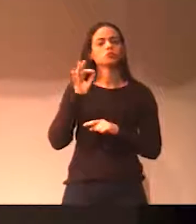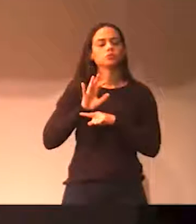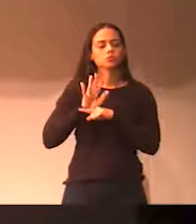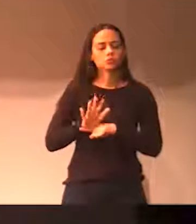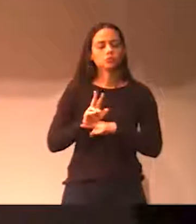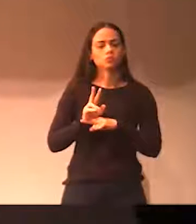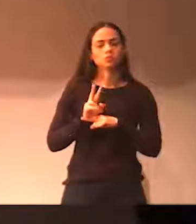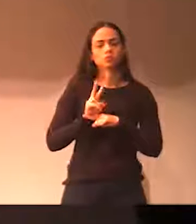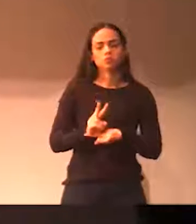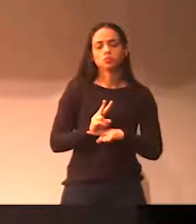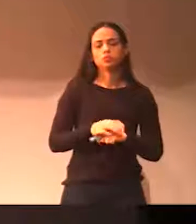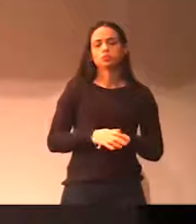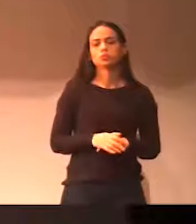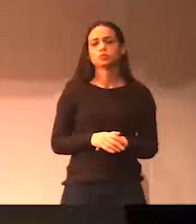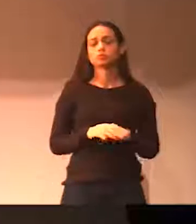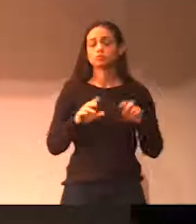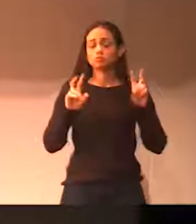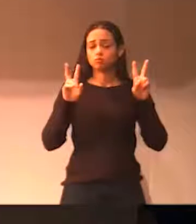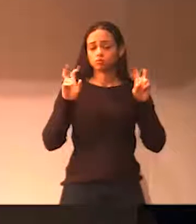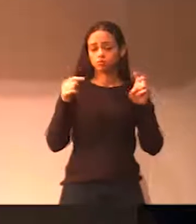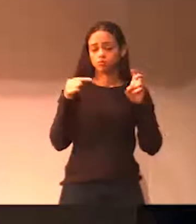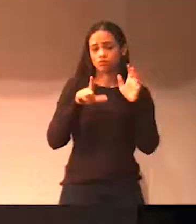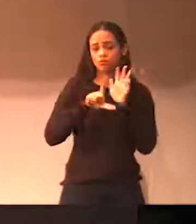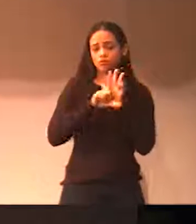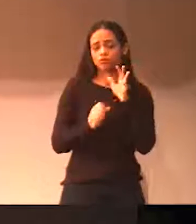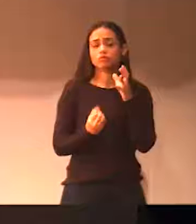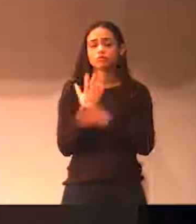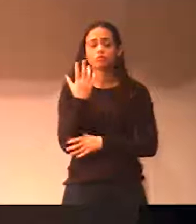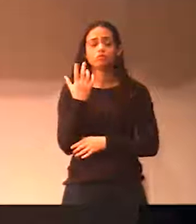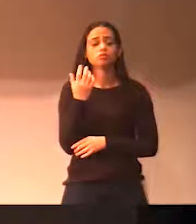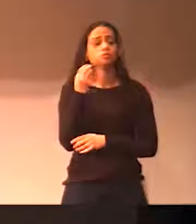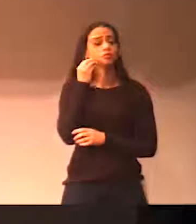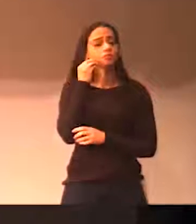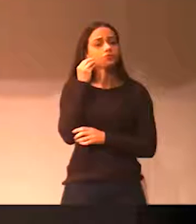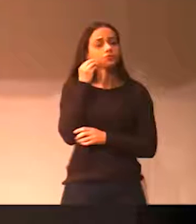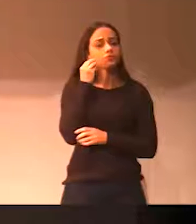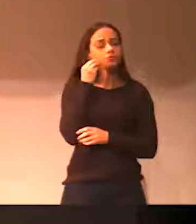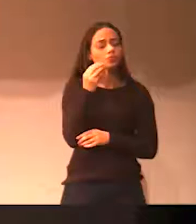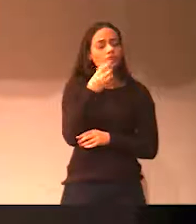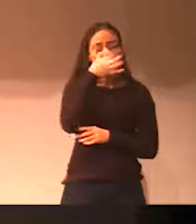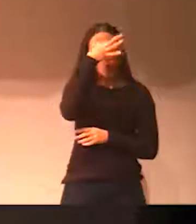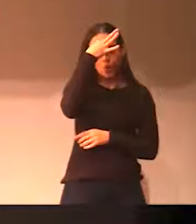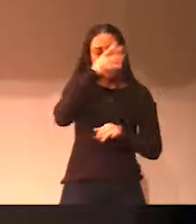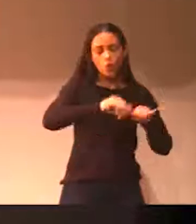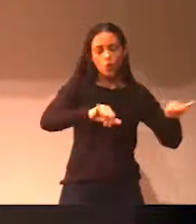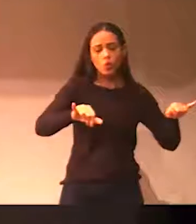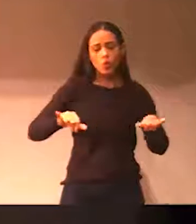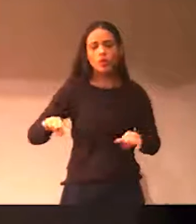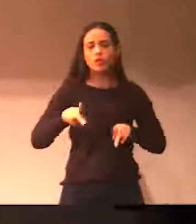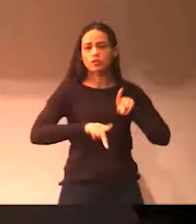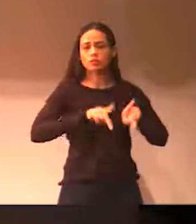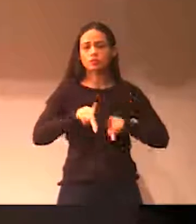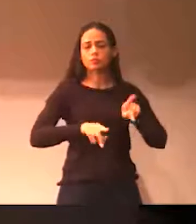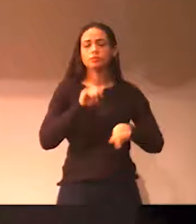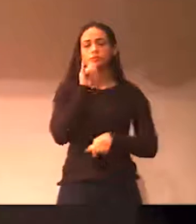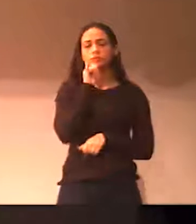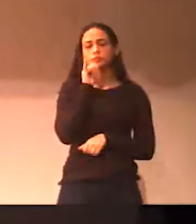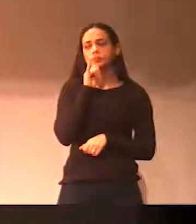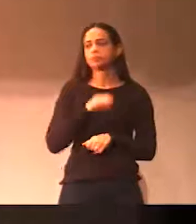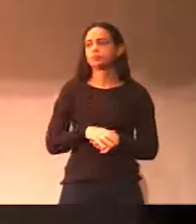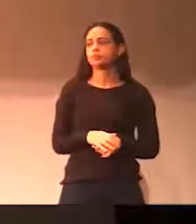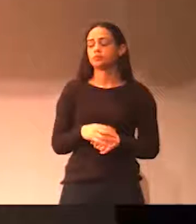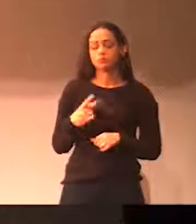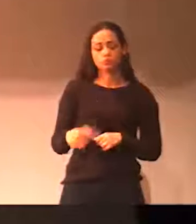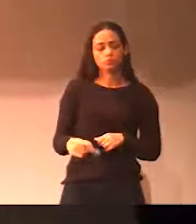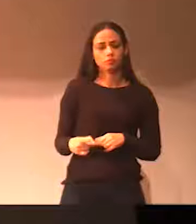pessoas. Se você fizer uma análise hoje de Vinhedo, de 190 denúncias que foram feitas pelo GAPA, junto